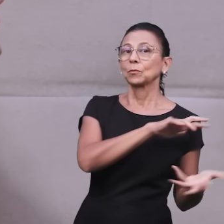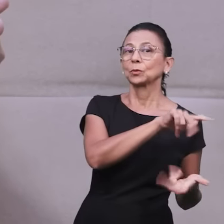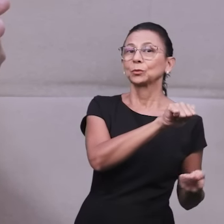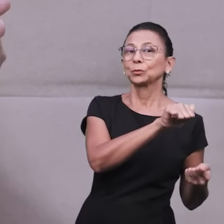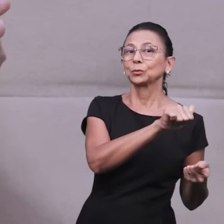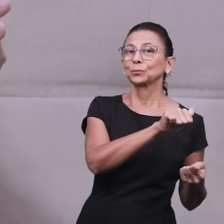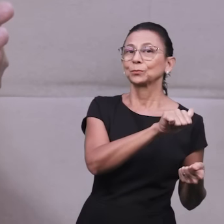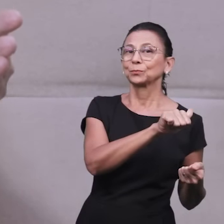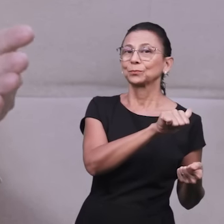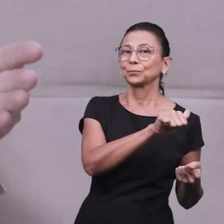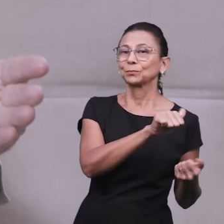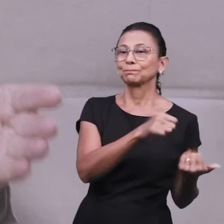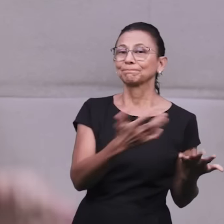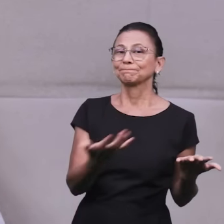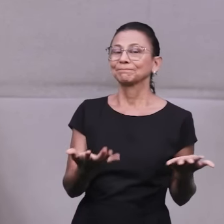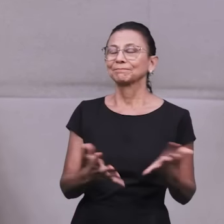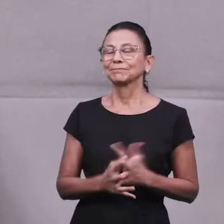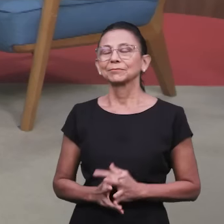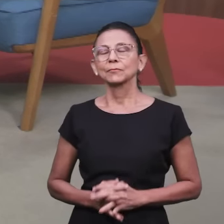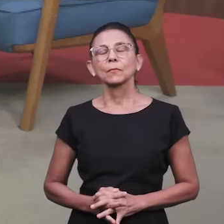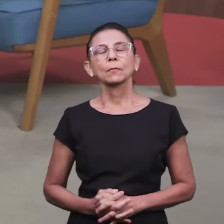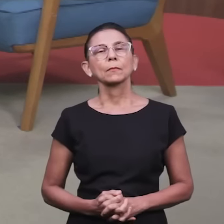mundo.